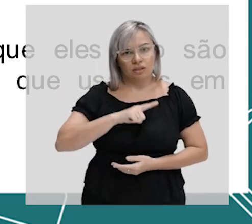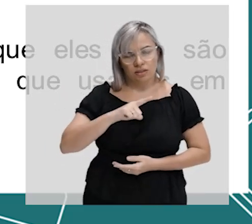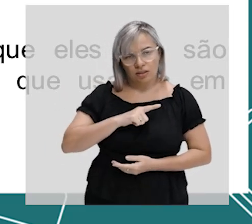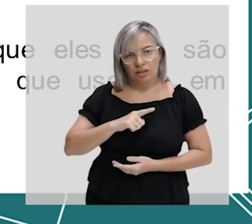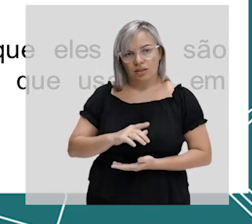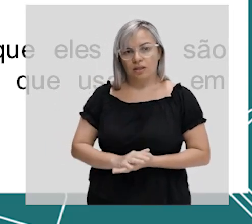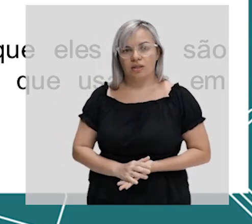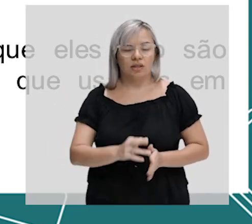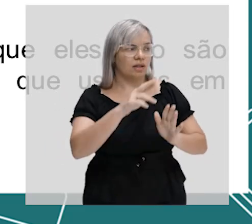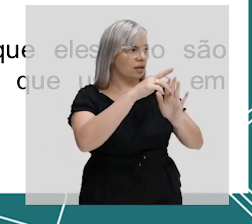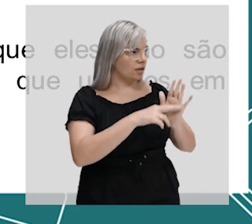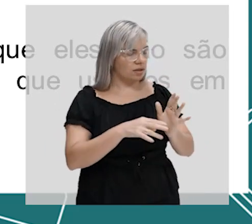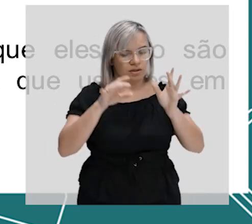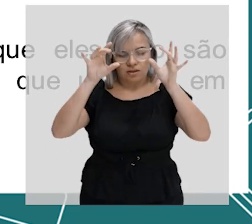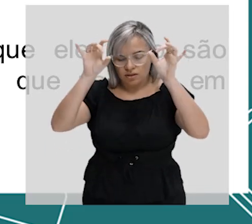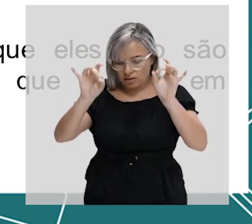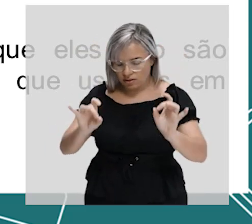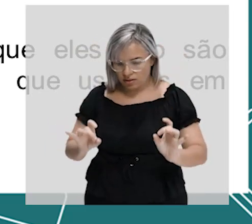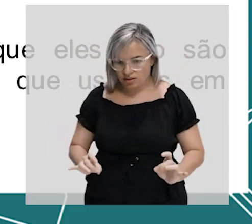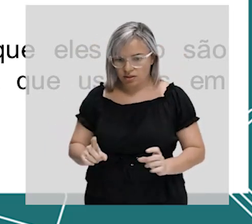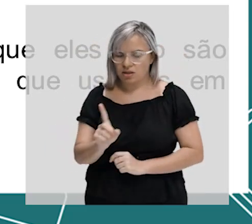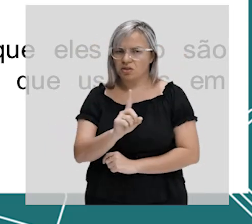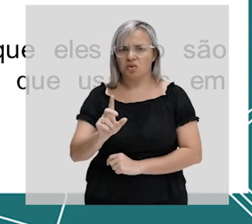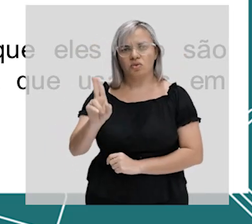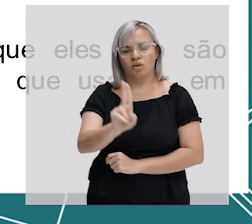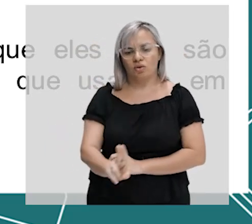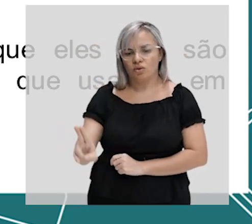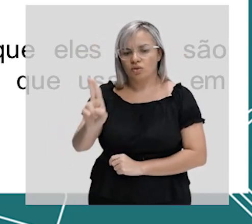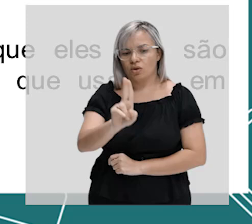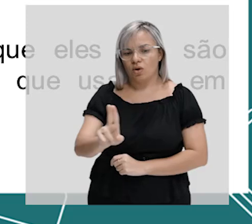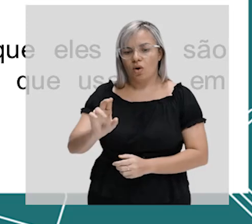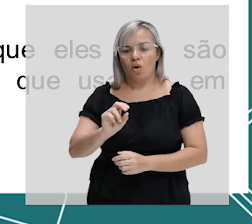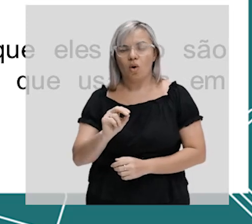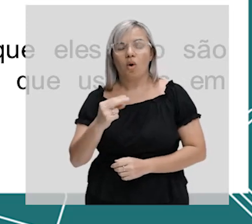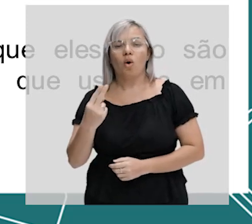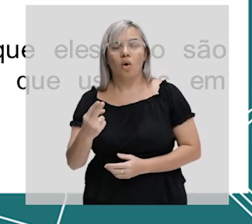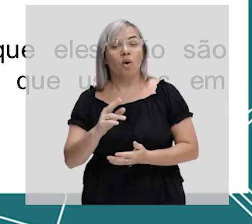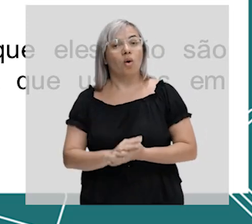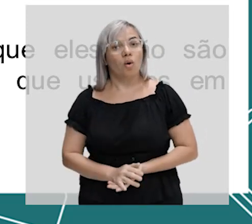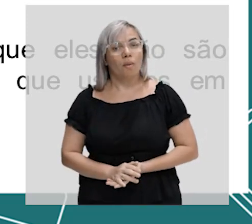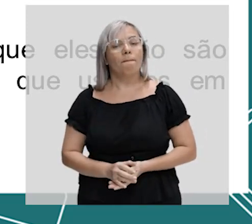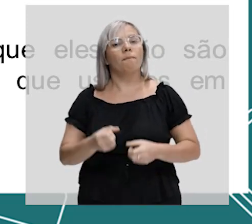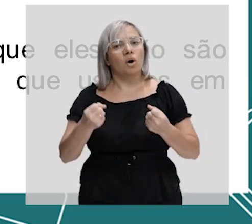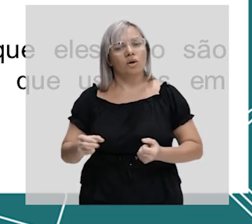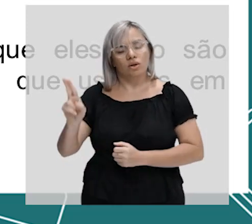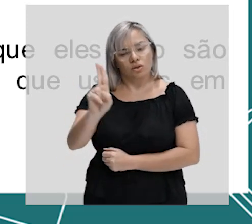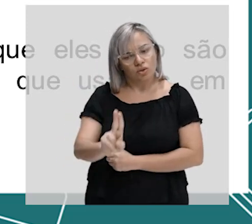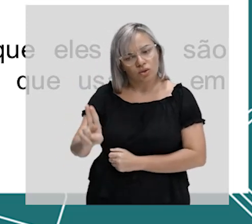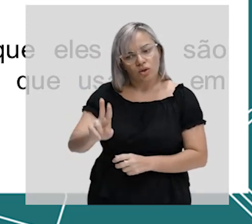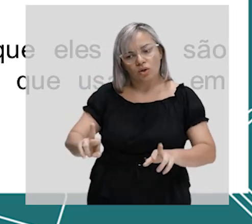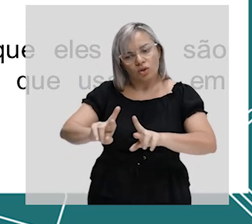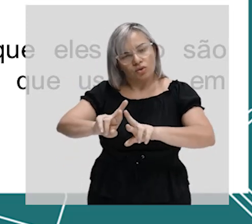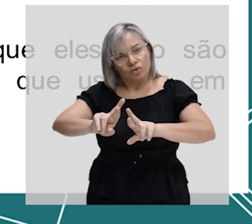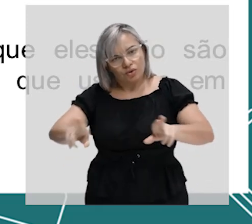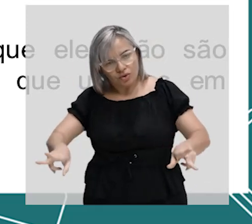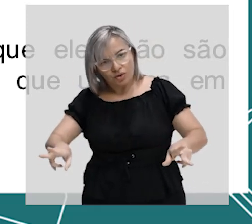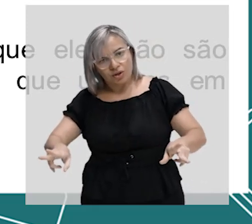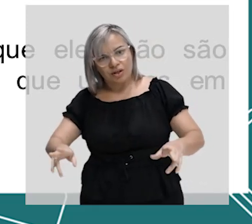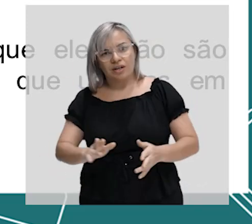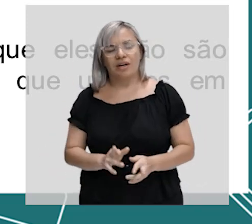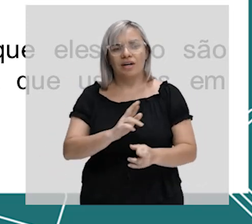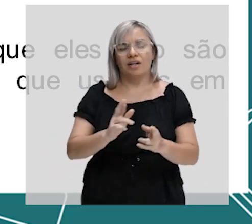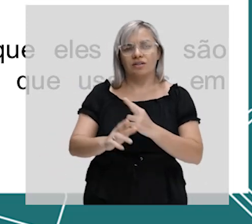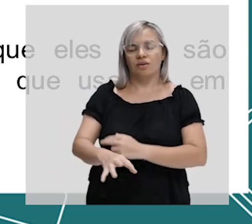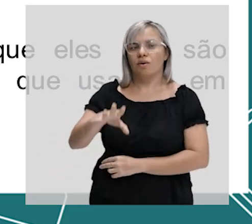em que eles não são utilizados, ou, ainda assim, são utilizados de maneira diferente da que nós usamos em